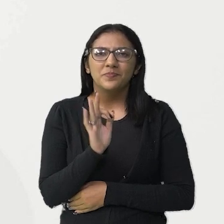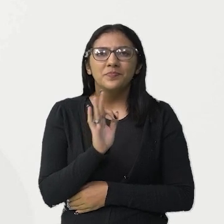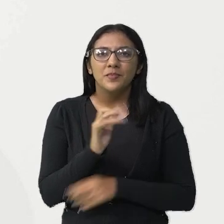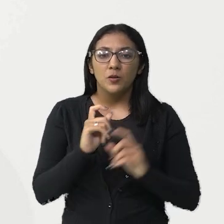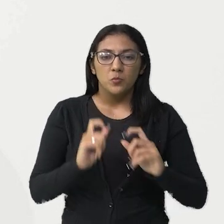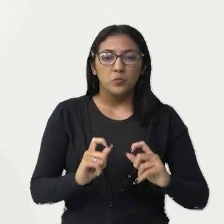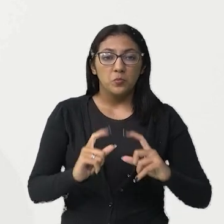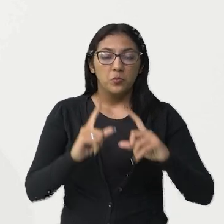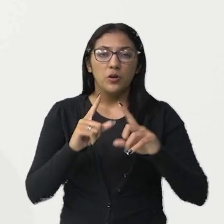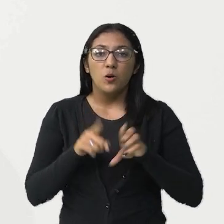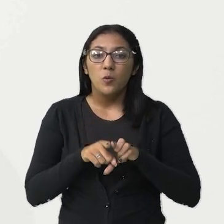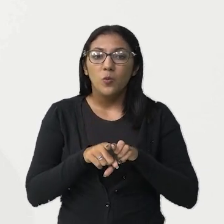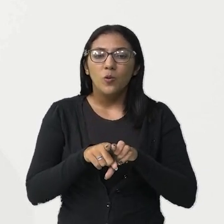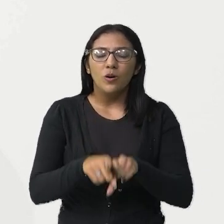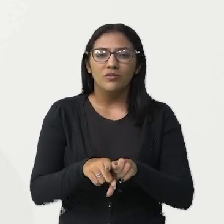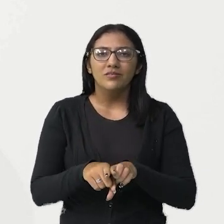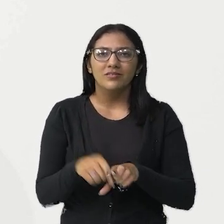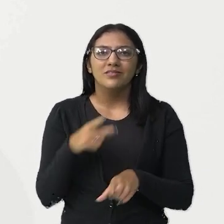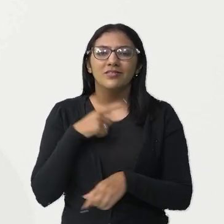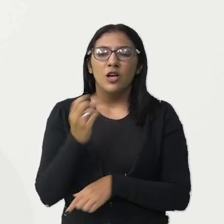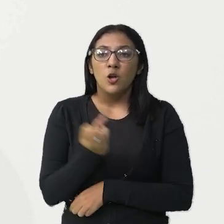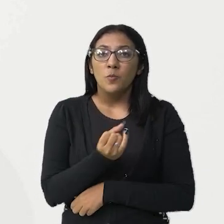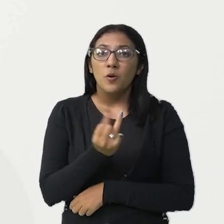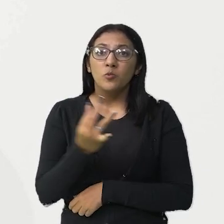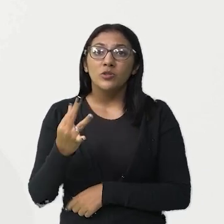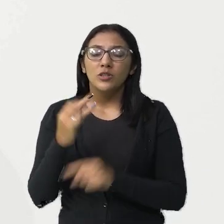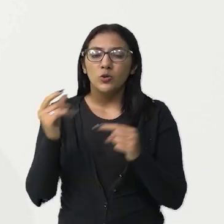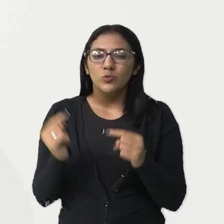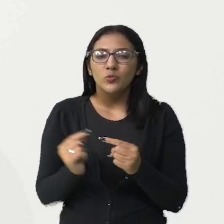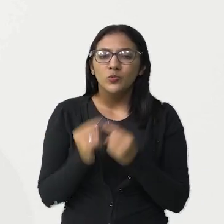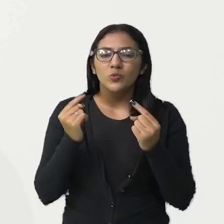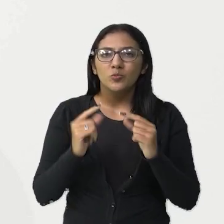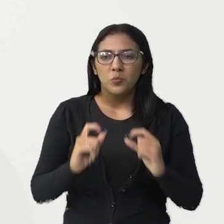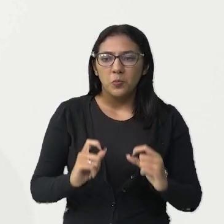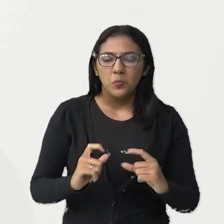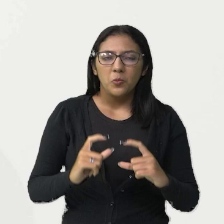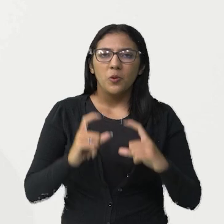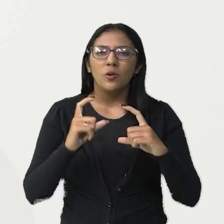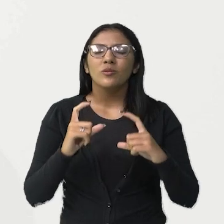direta, tá? São grandezas diretamente